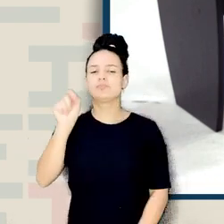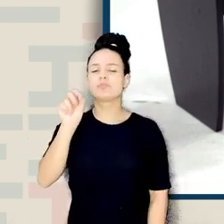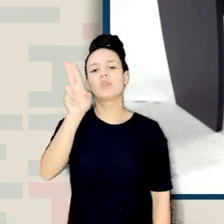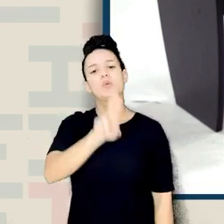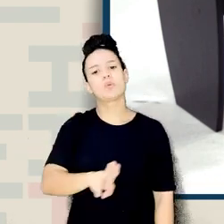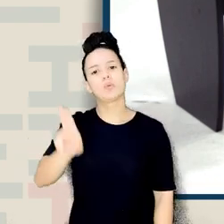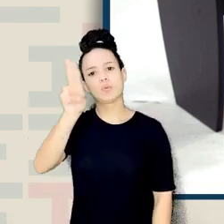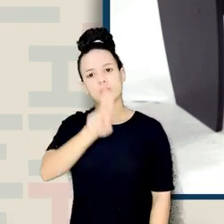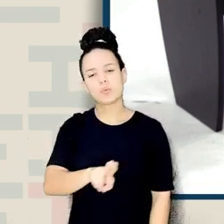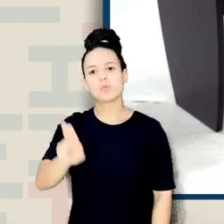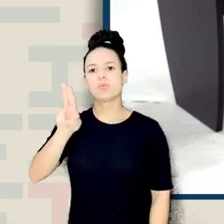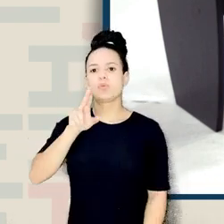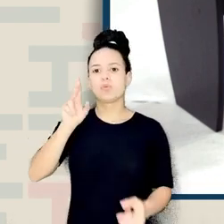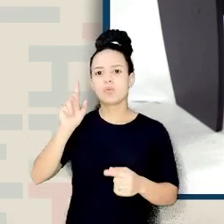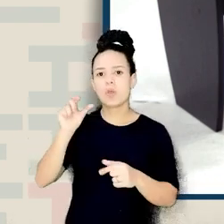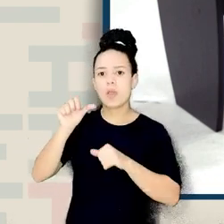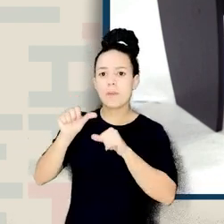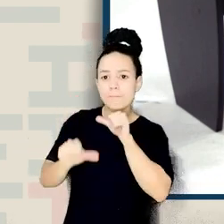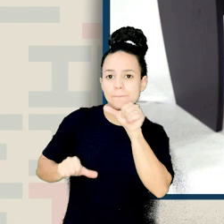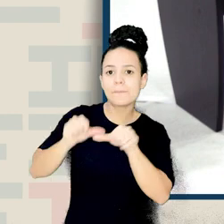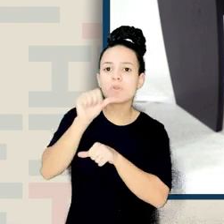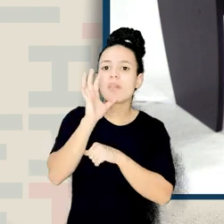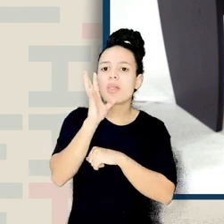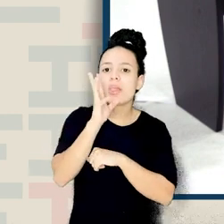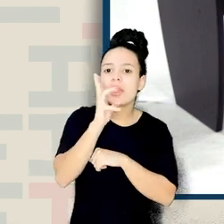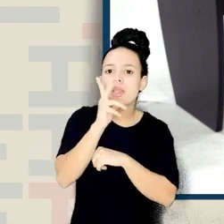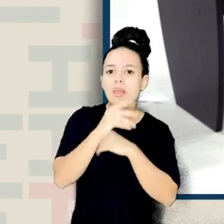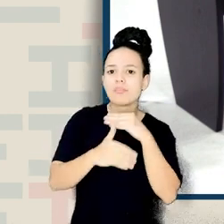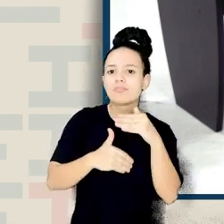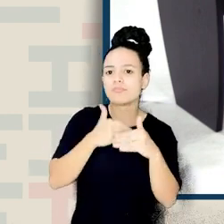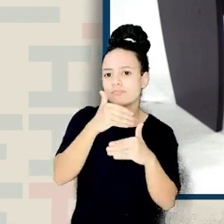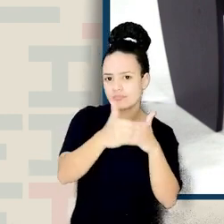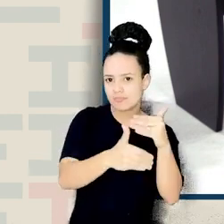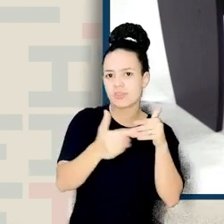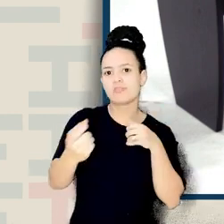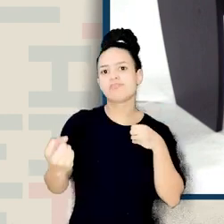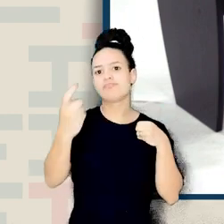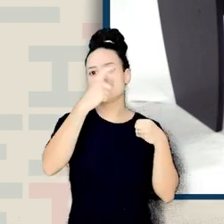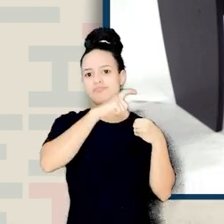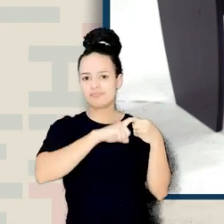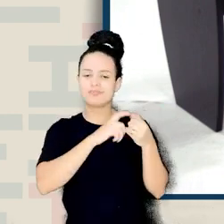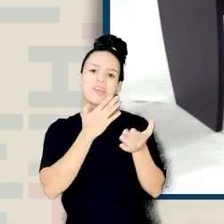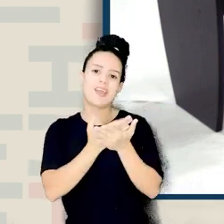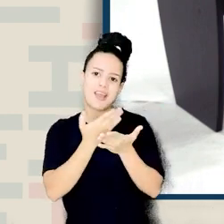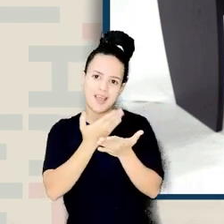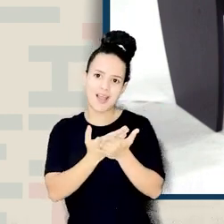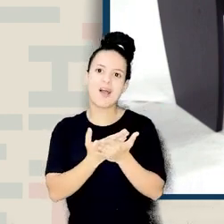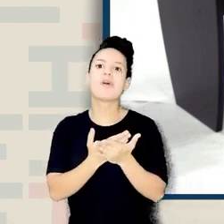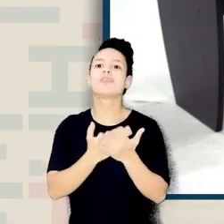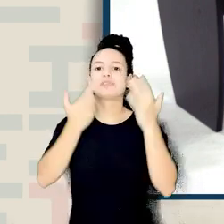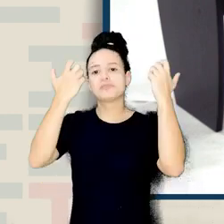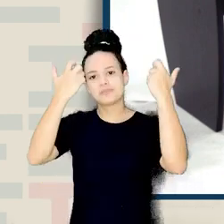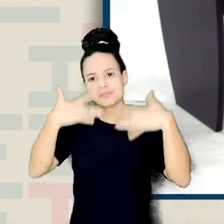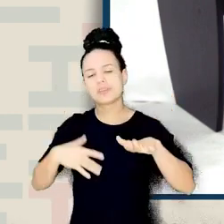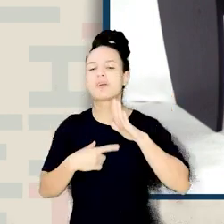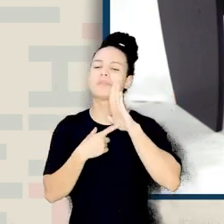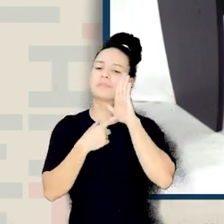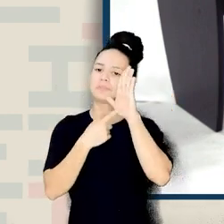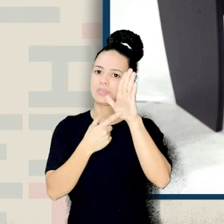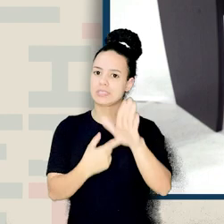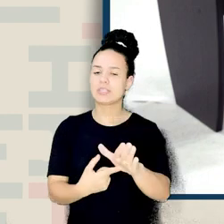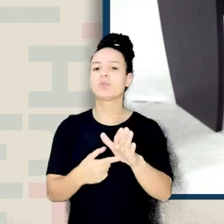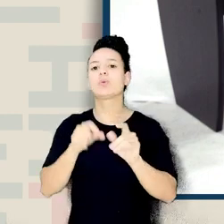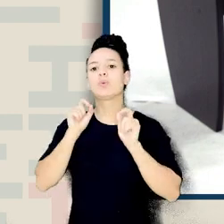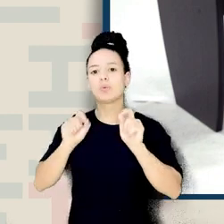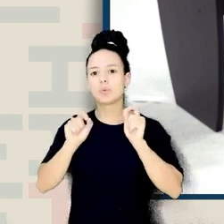da transição para um andamento lento, voltando desde os princípios das nossas primeiras aulas, onde eu apresentei a vocês o